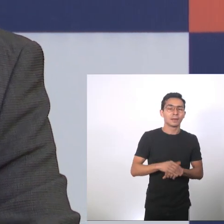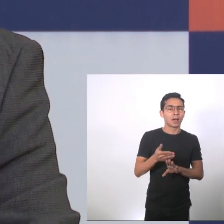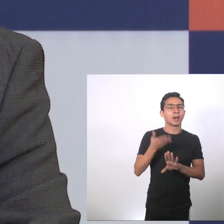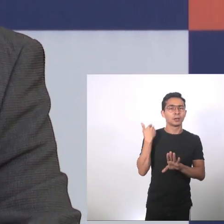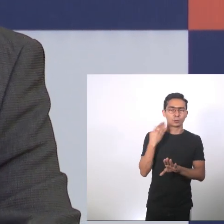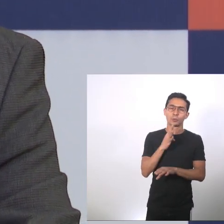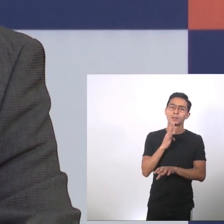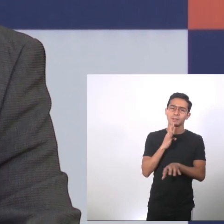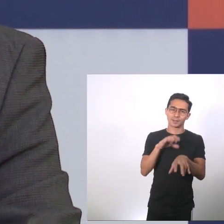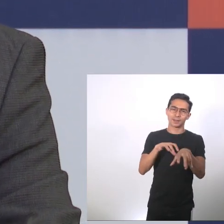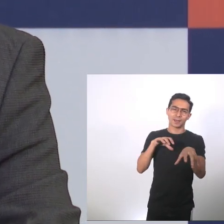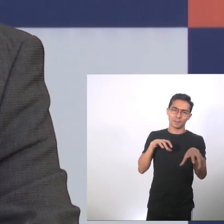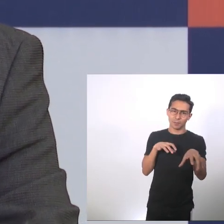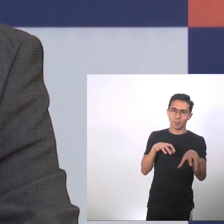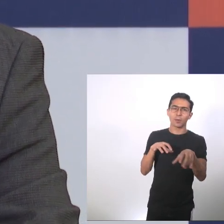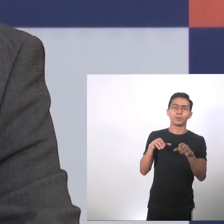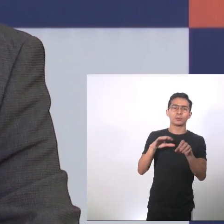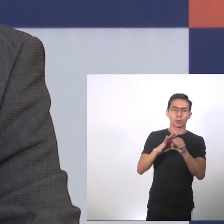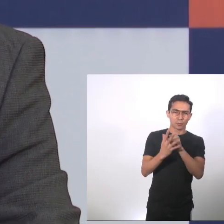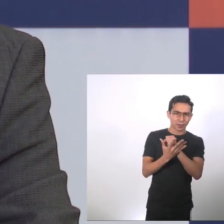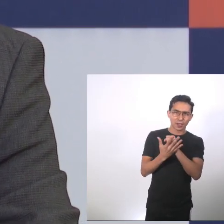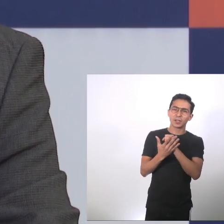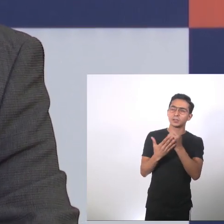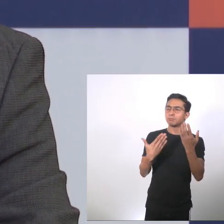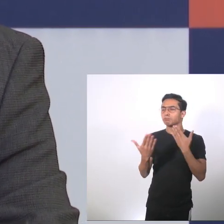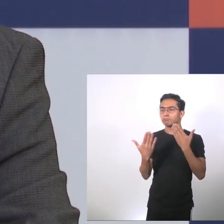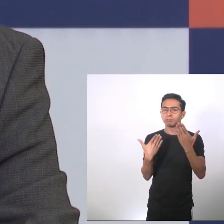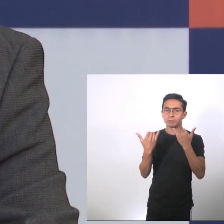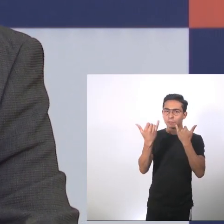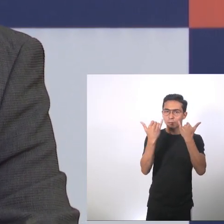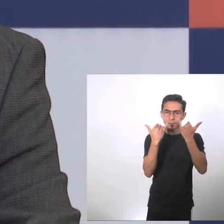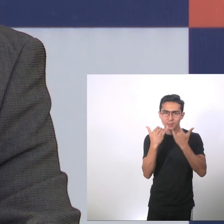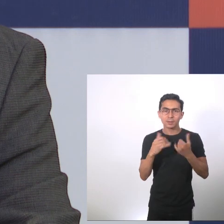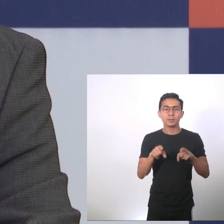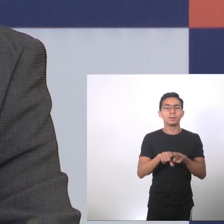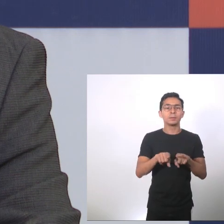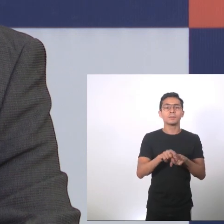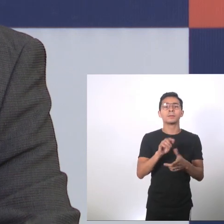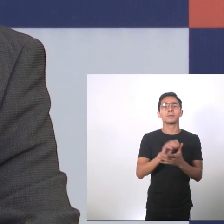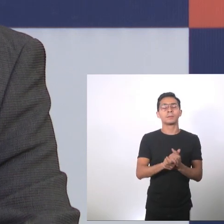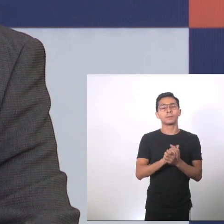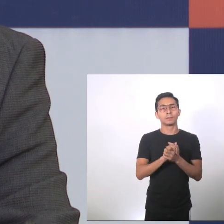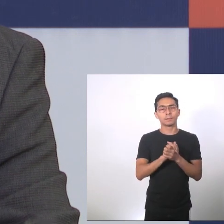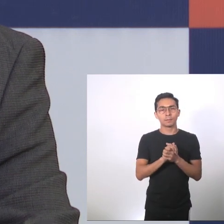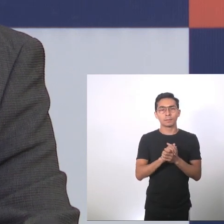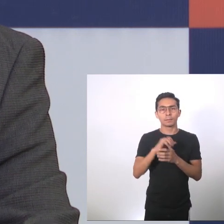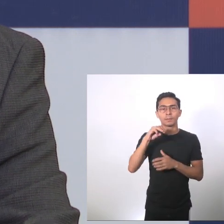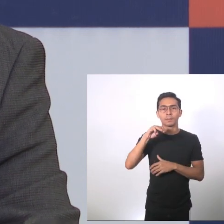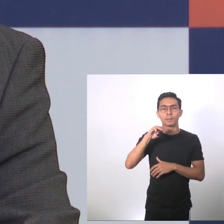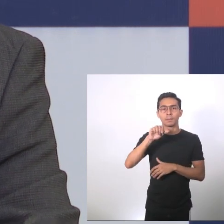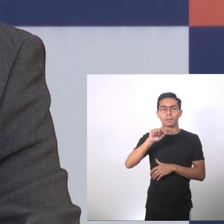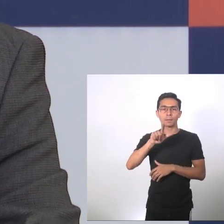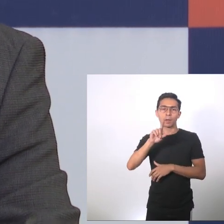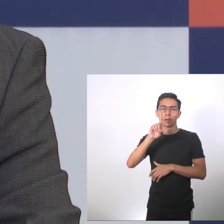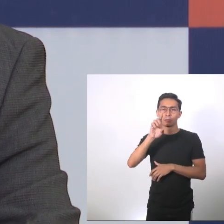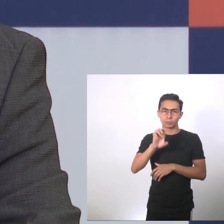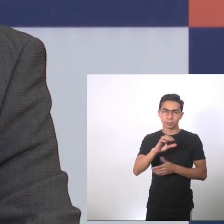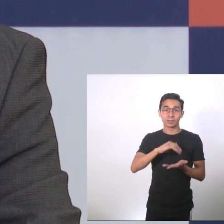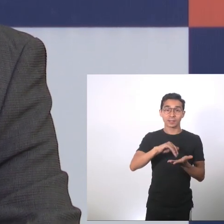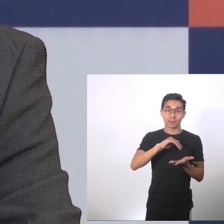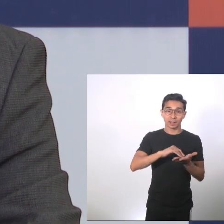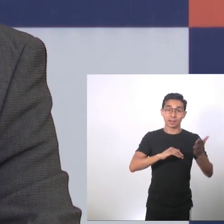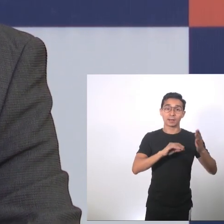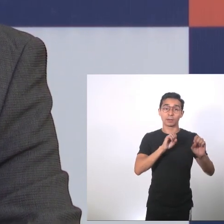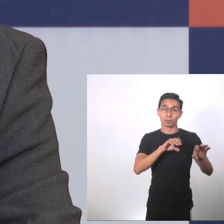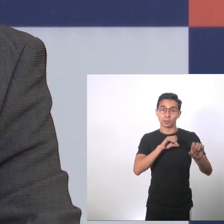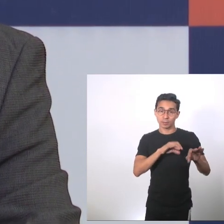do coronavírus. Cumprimentar também a Maldi, que é a nossa secretária executiva na Educação, a Sandra Sabino,